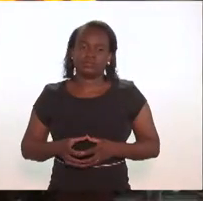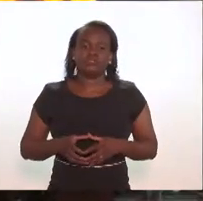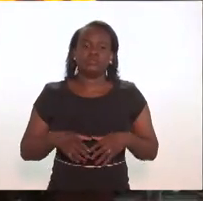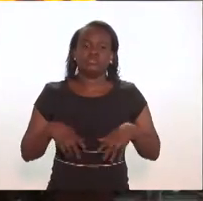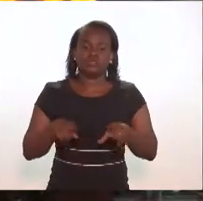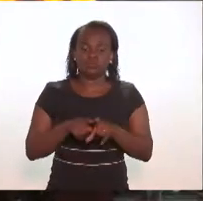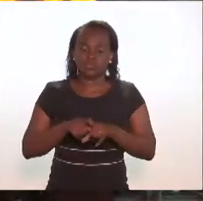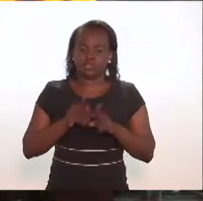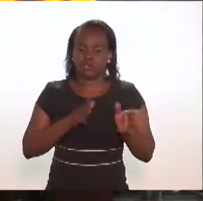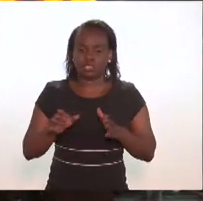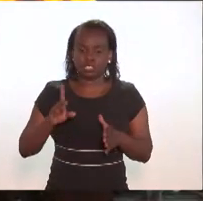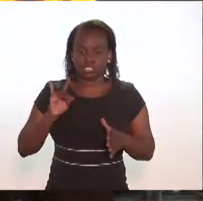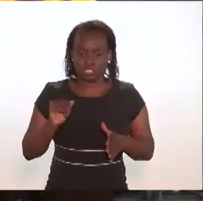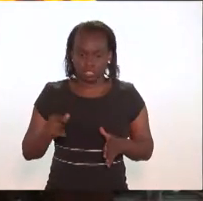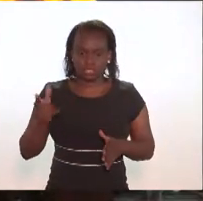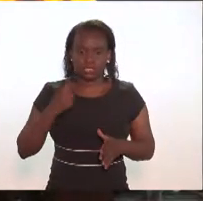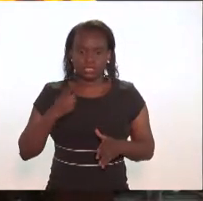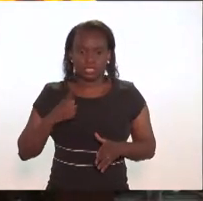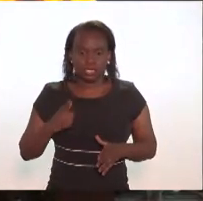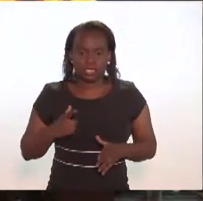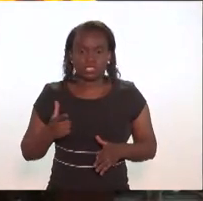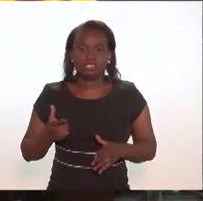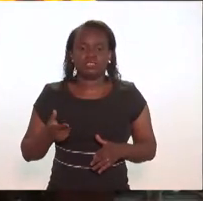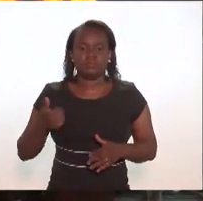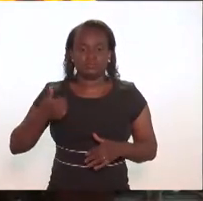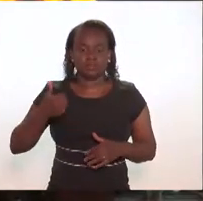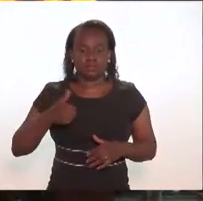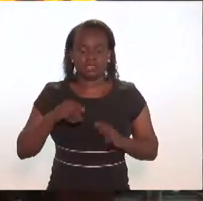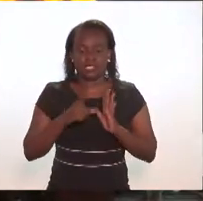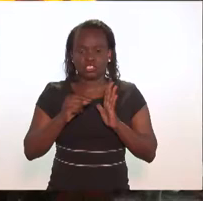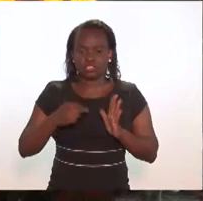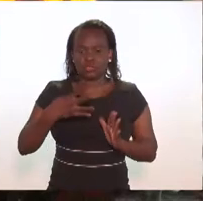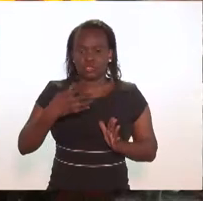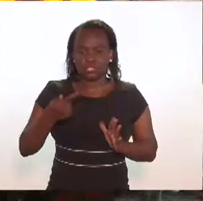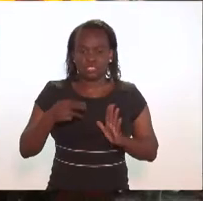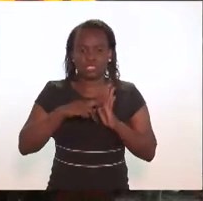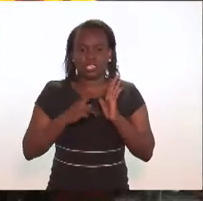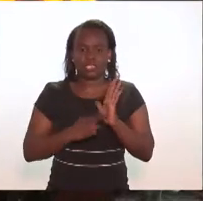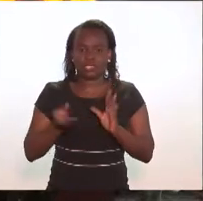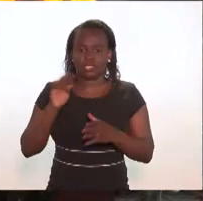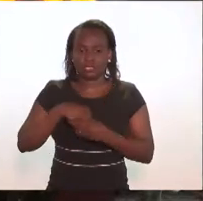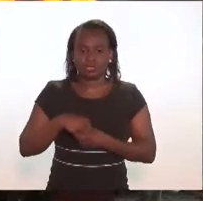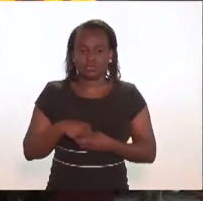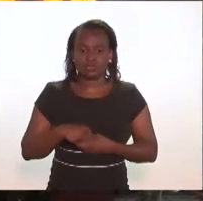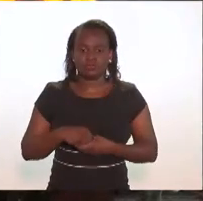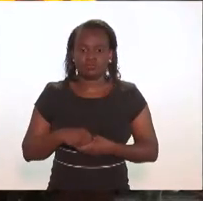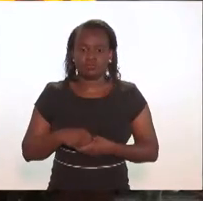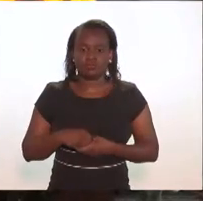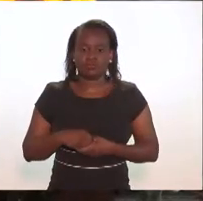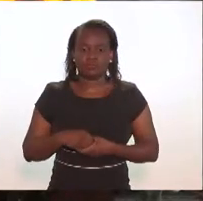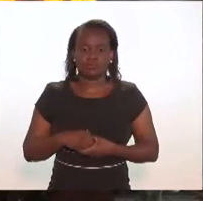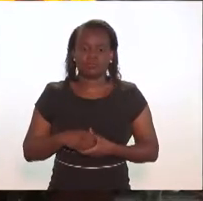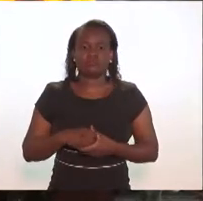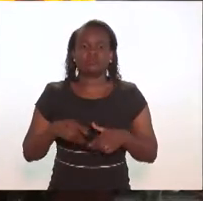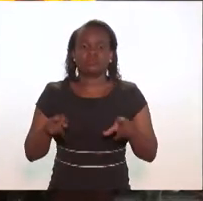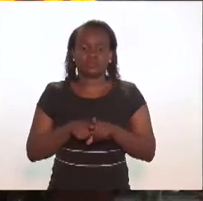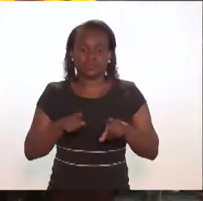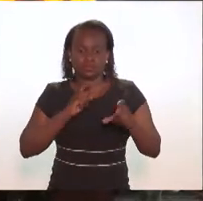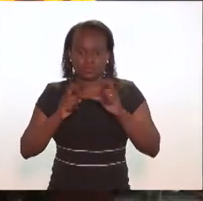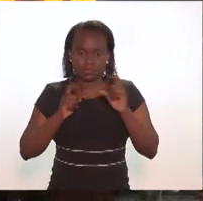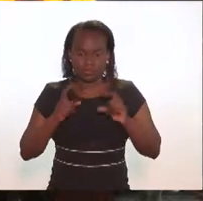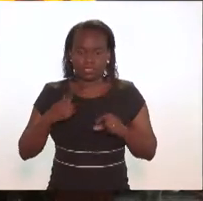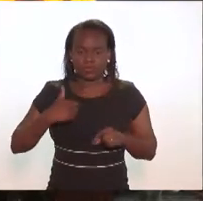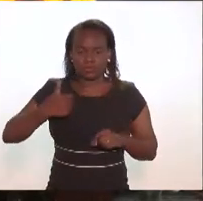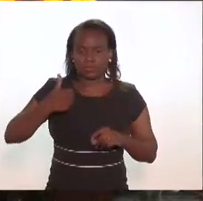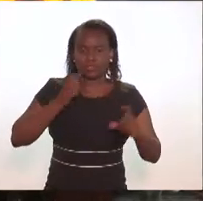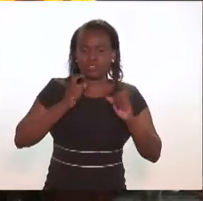na ordem do dia, de acordo com o parágrafo 1º do artigo 47 do Regimento Interno, em tramitação ordinária, em primeira